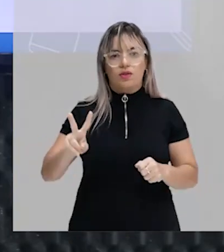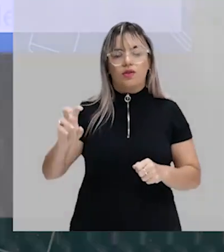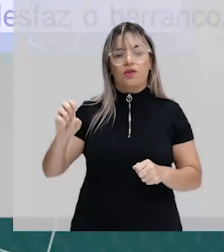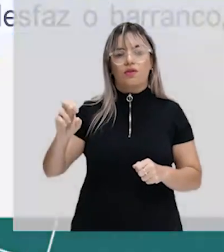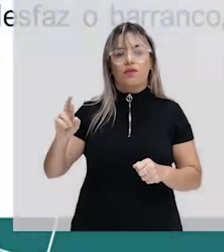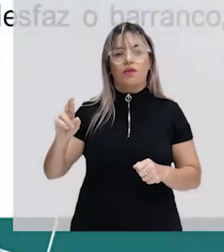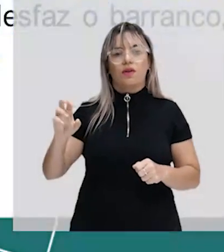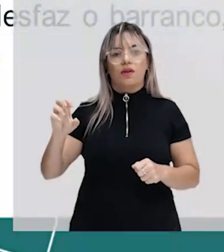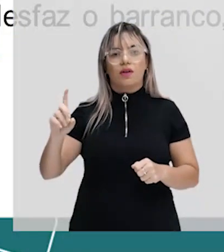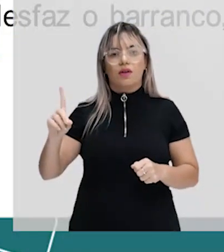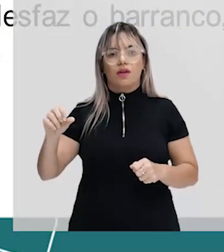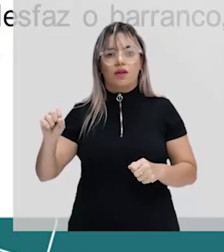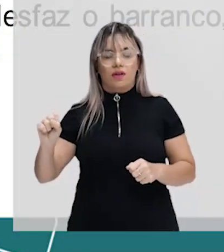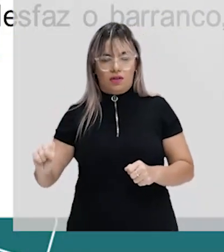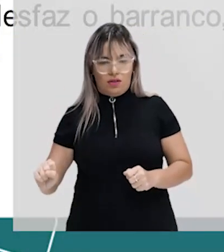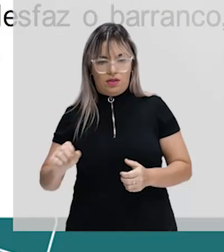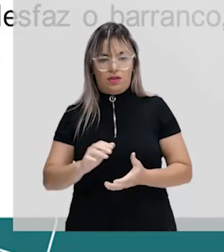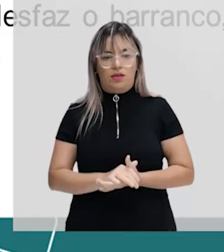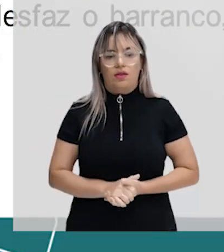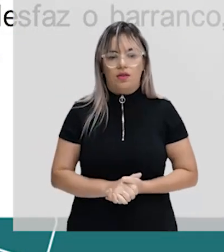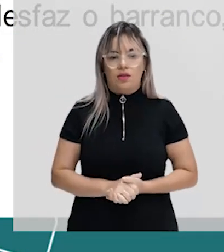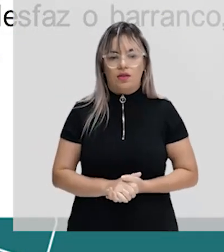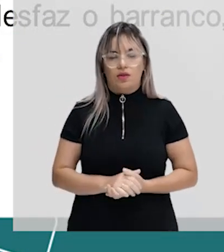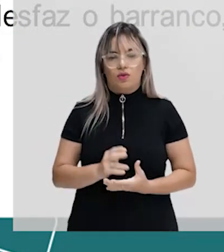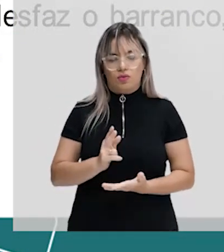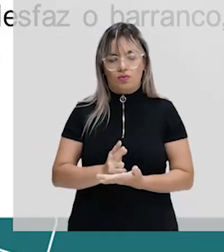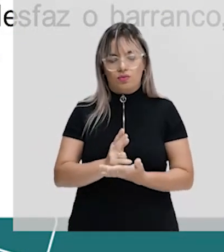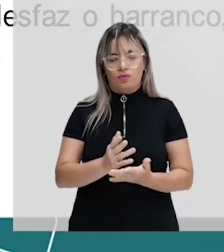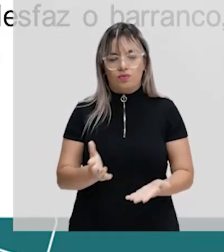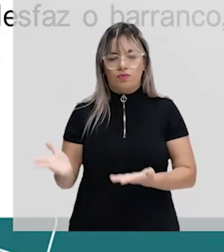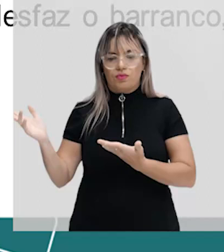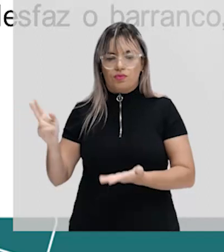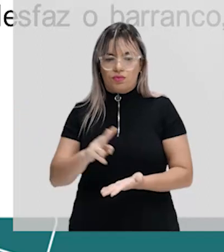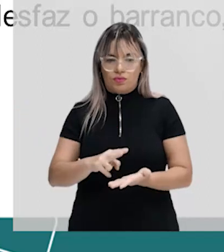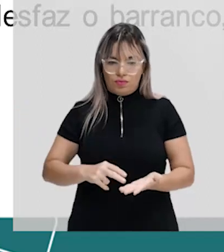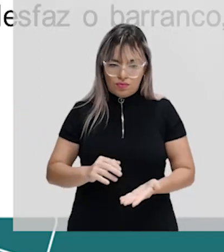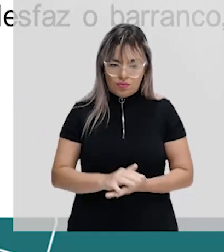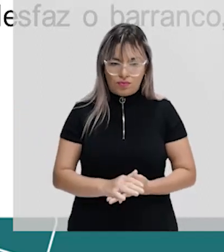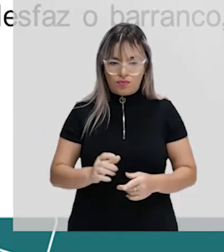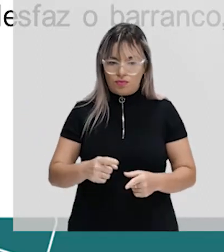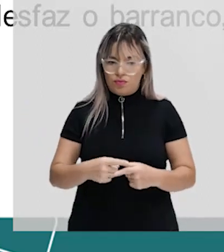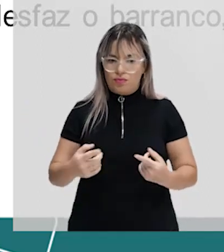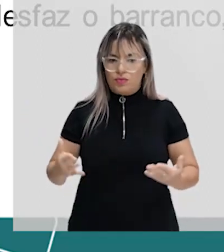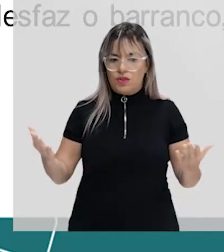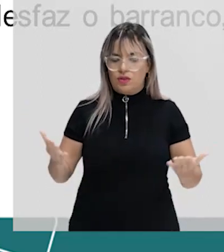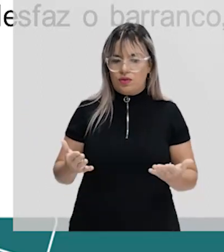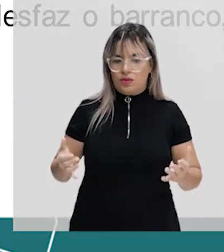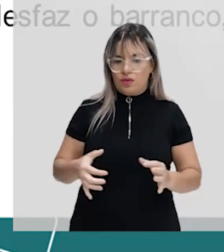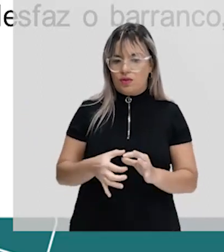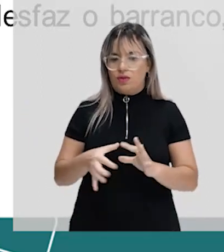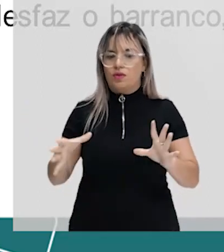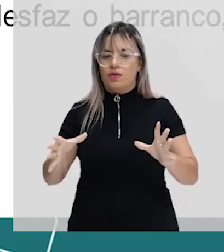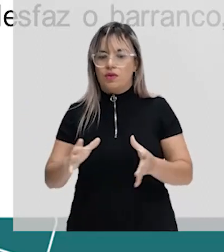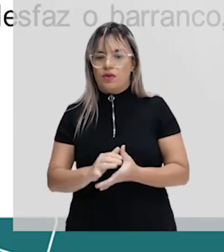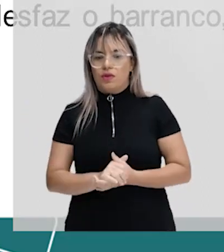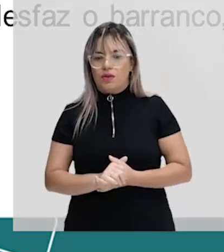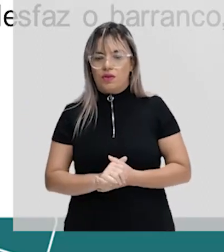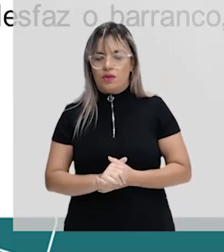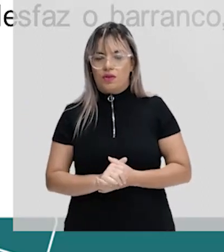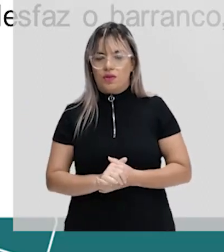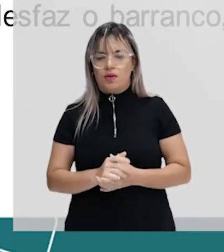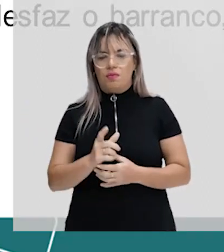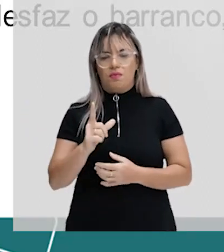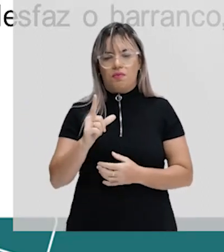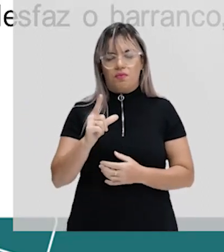Continuando aí, ó. Mas agora, feita a folga que me vem, e sem pequenos de sossego, estou de